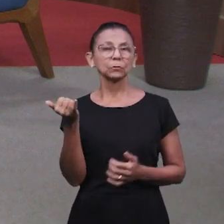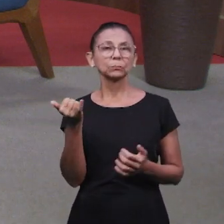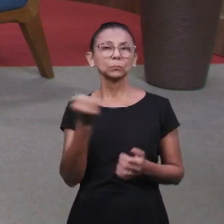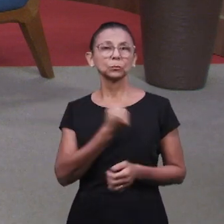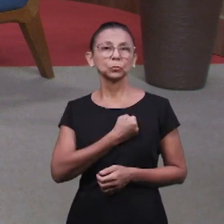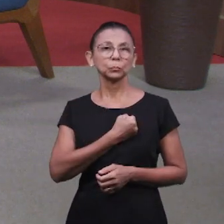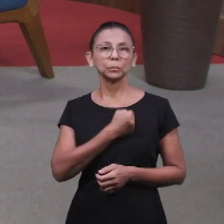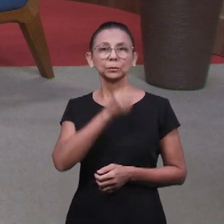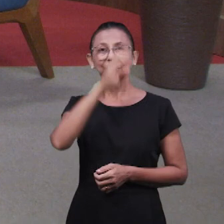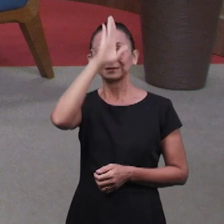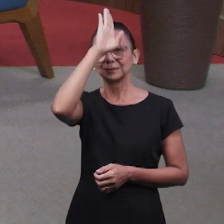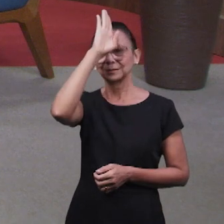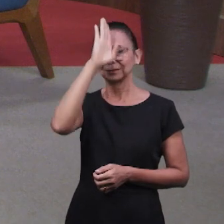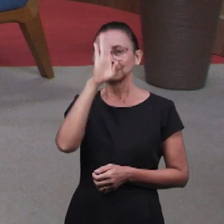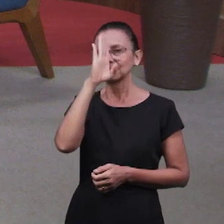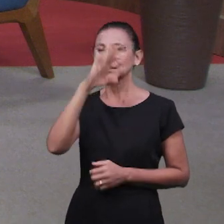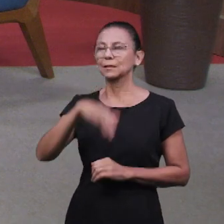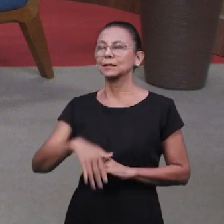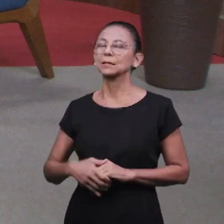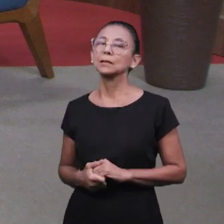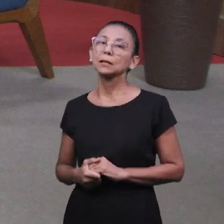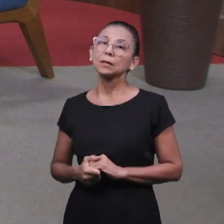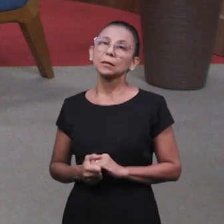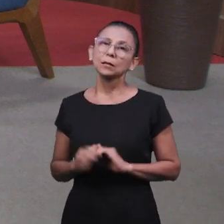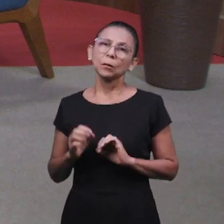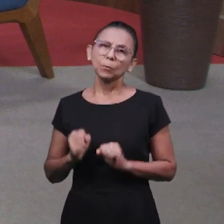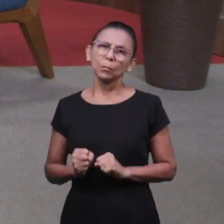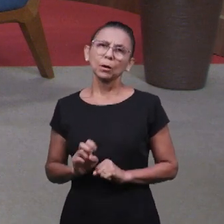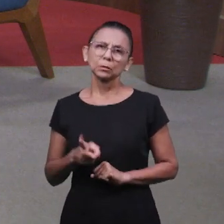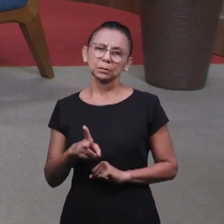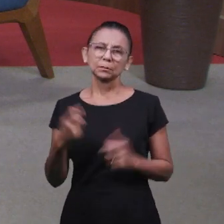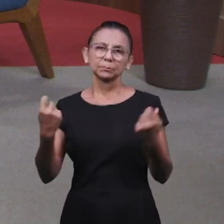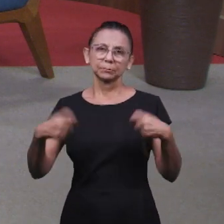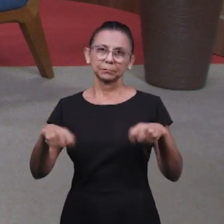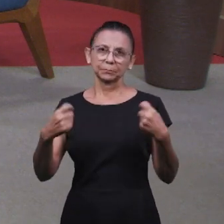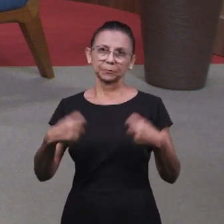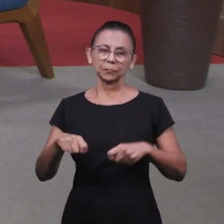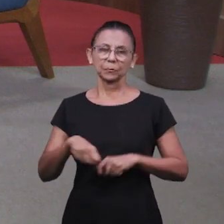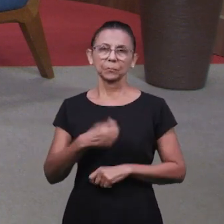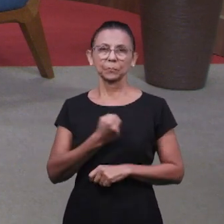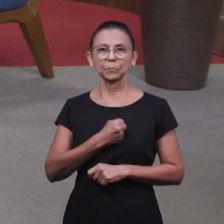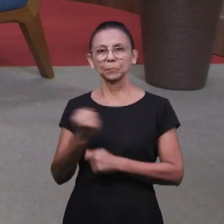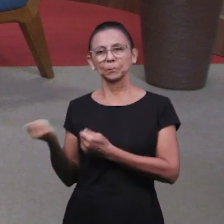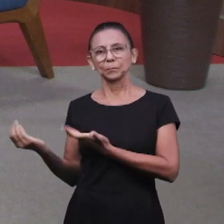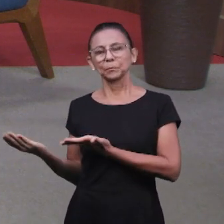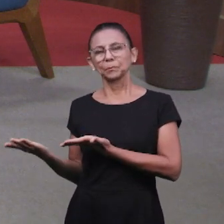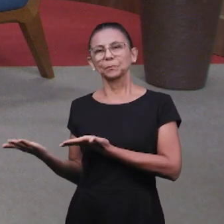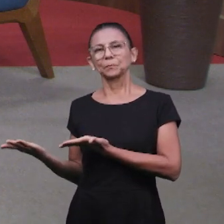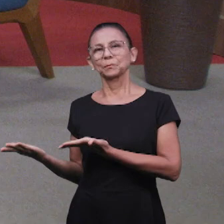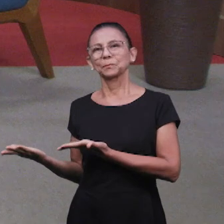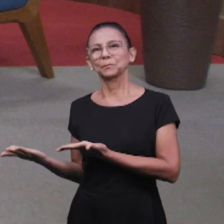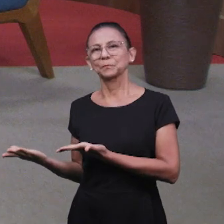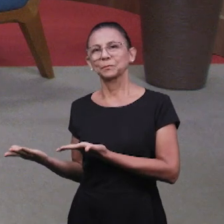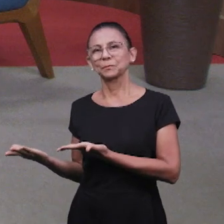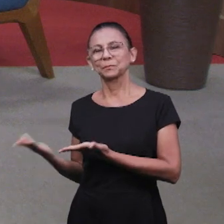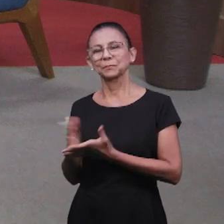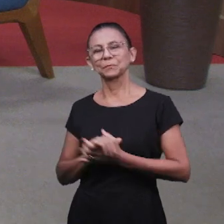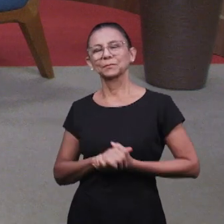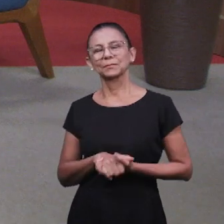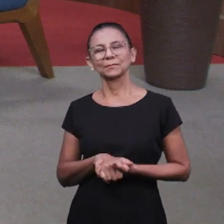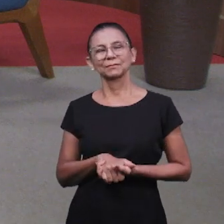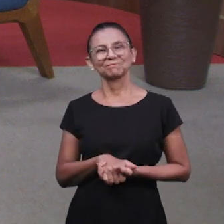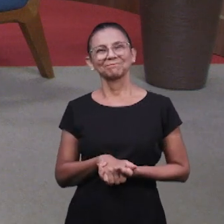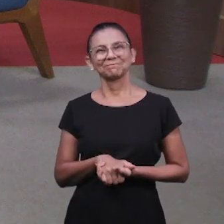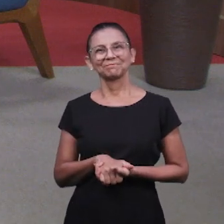é gratuita e ela pode ser feita sempre que você precisar. O número é esse que está aparecendo aí na tela,